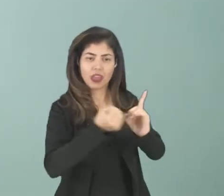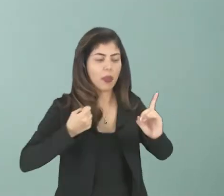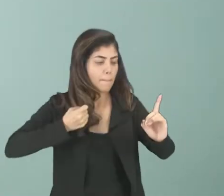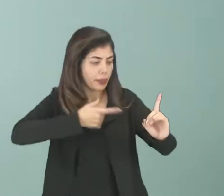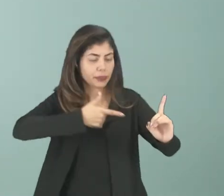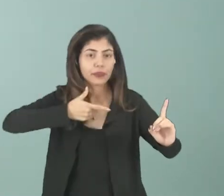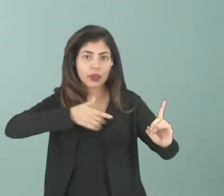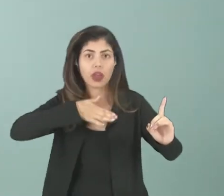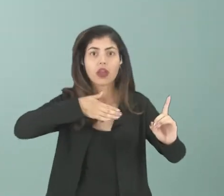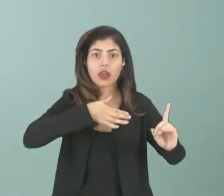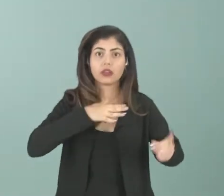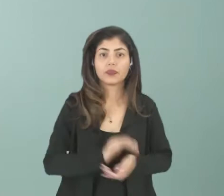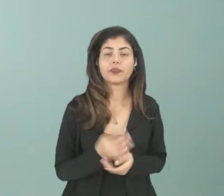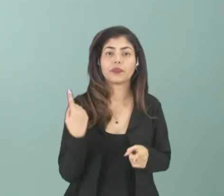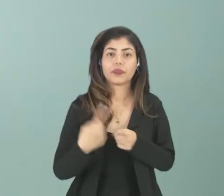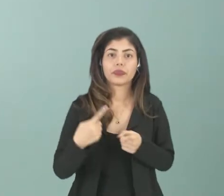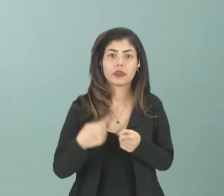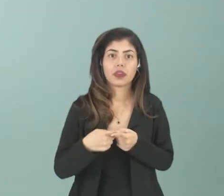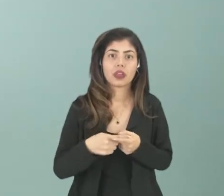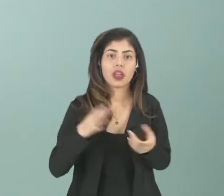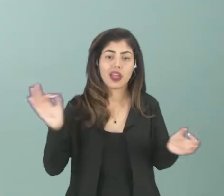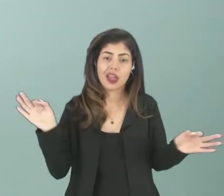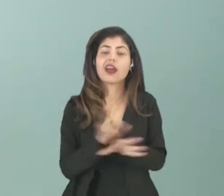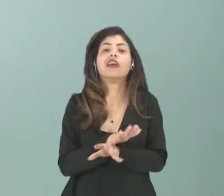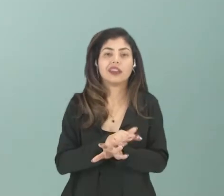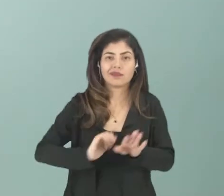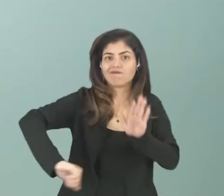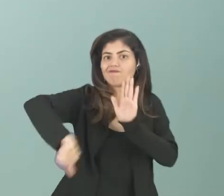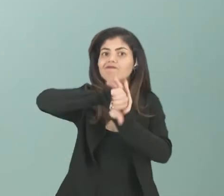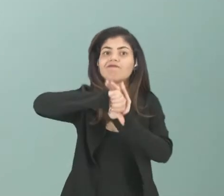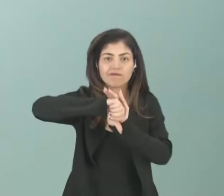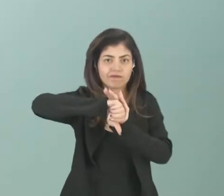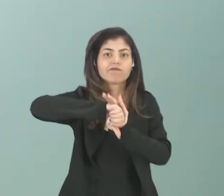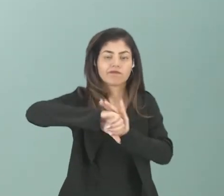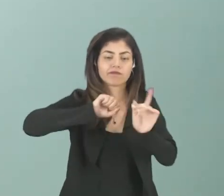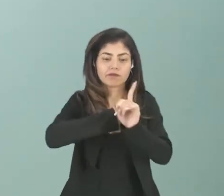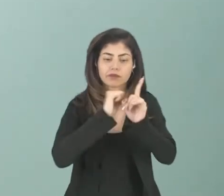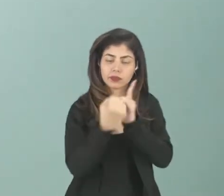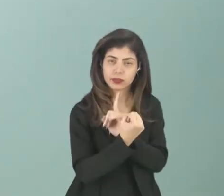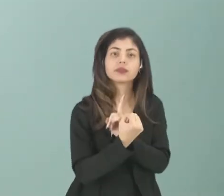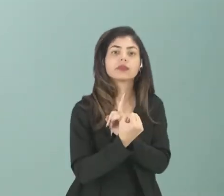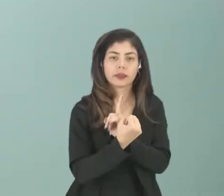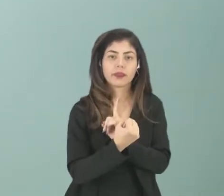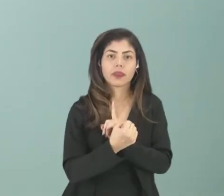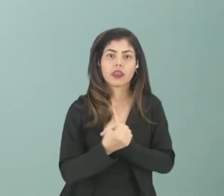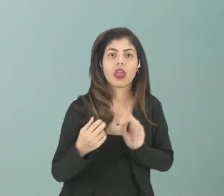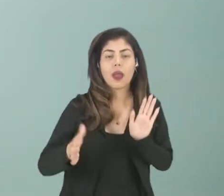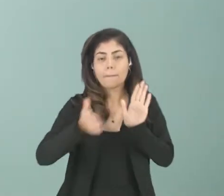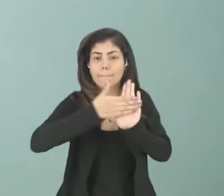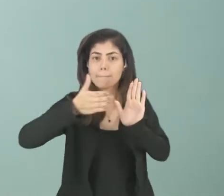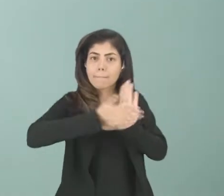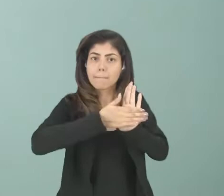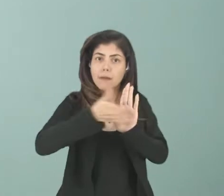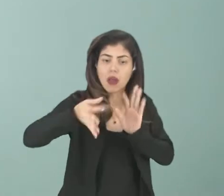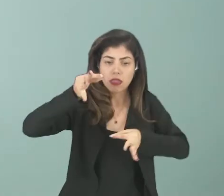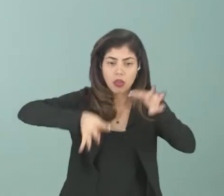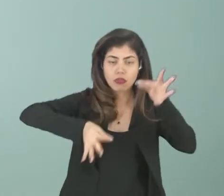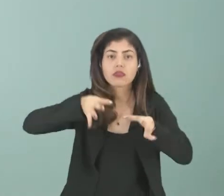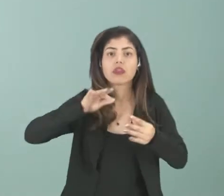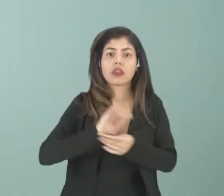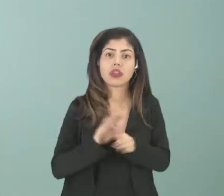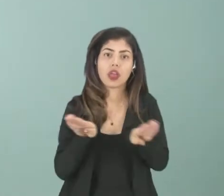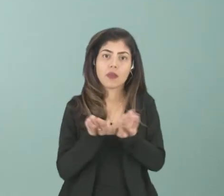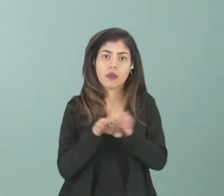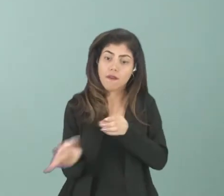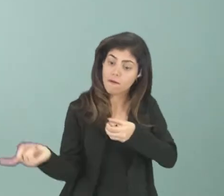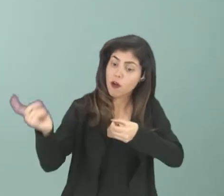sistema carcerário, porque elas cometeram crimes contra a sociedade, elas teriam o princípio da justiça, de que elas teriam que